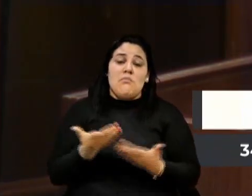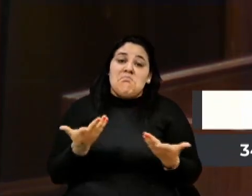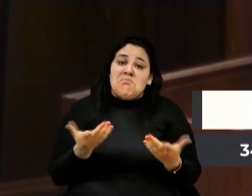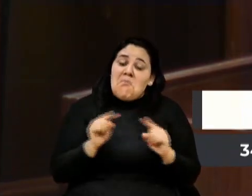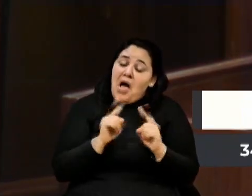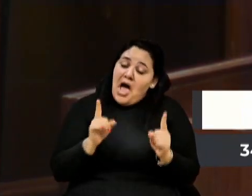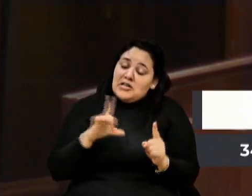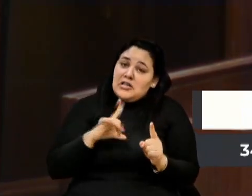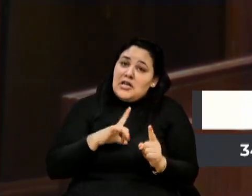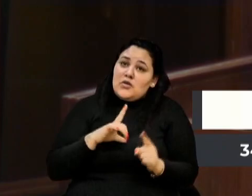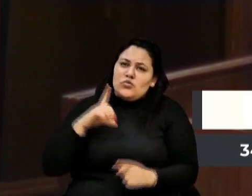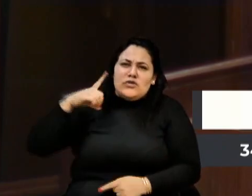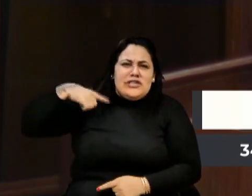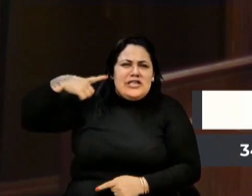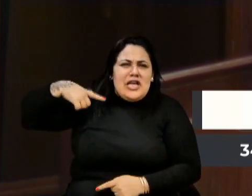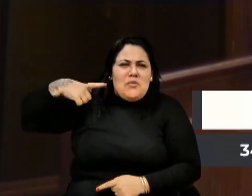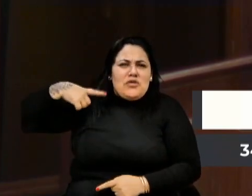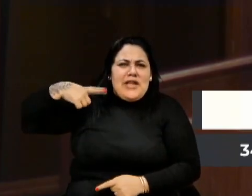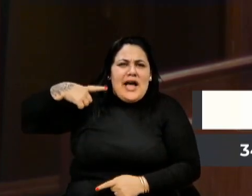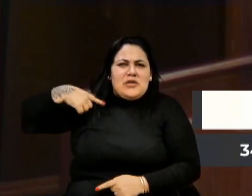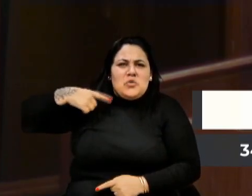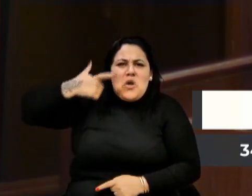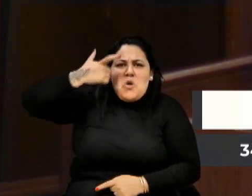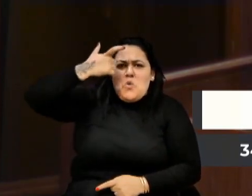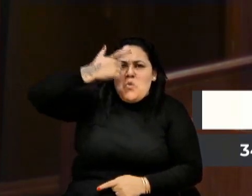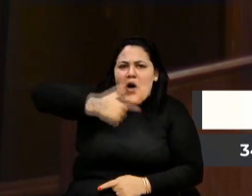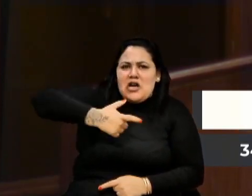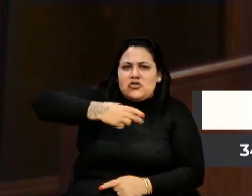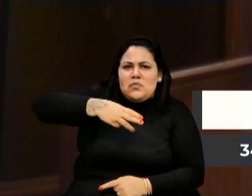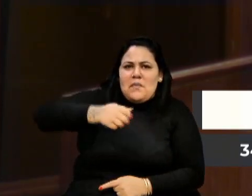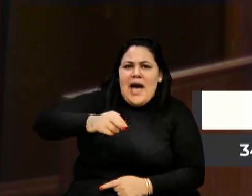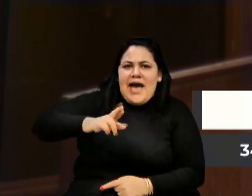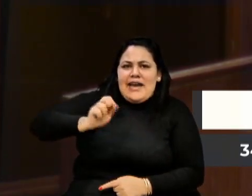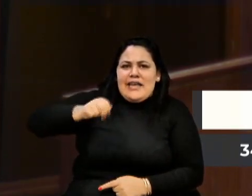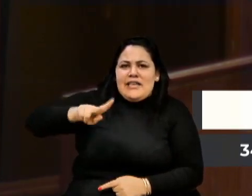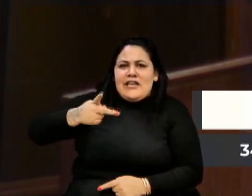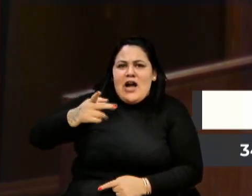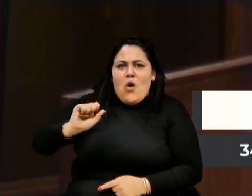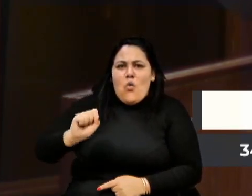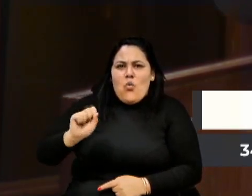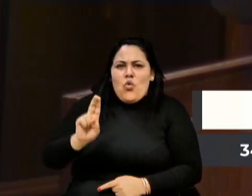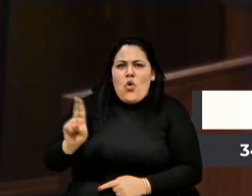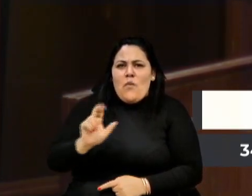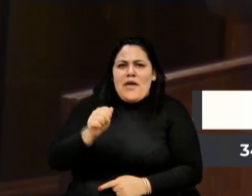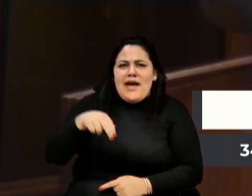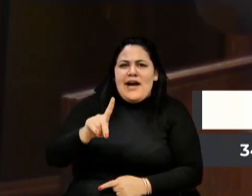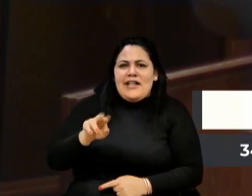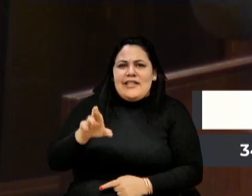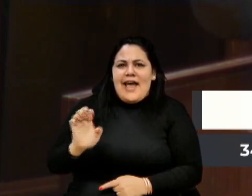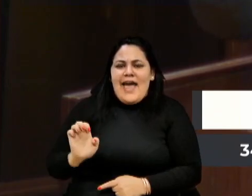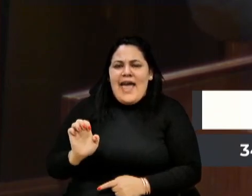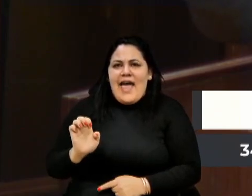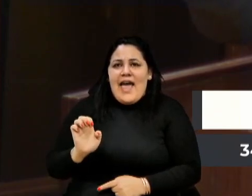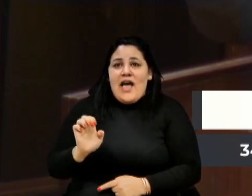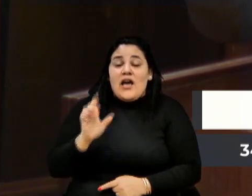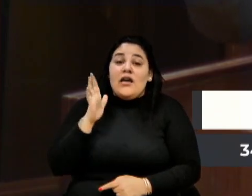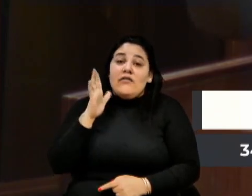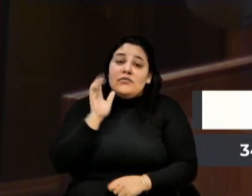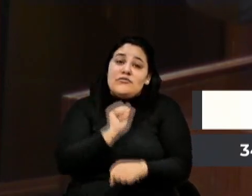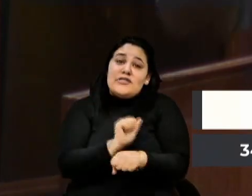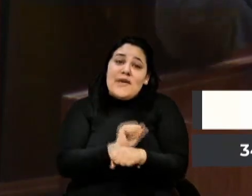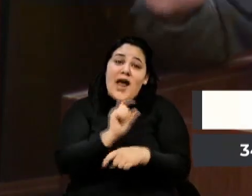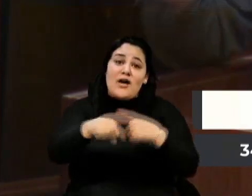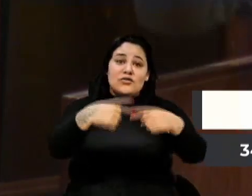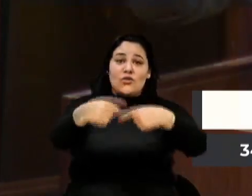um deputado, me parece, do Maranhão, que se chama André Fufuca, do PP do Maranhão, e vamos aguardar as cenas dos próximos